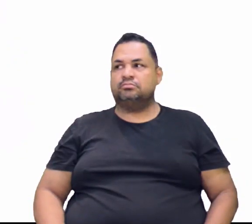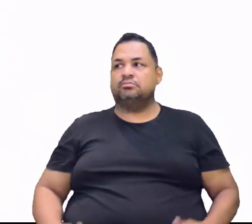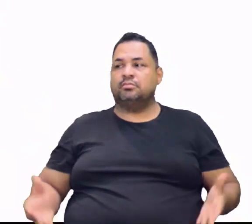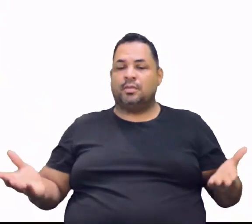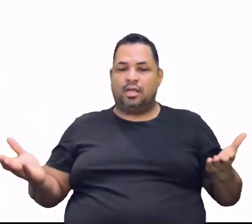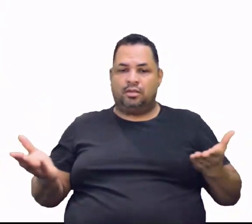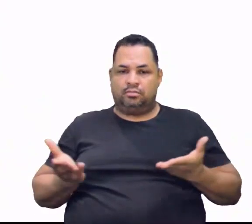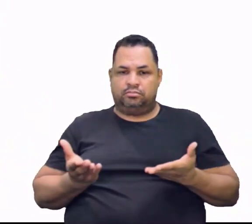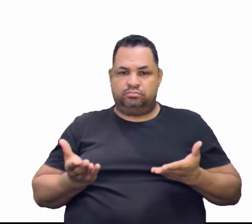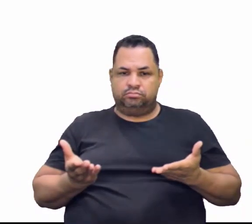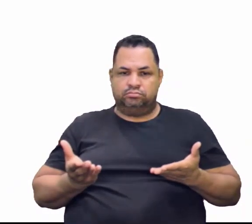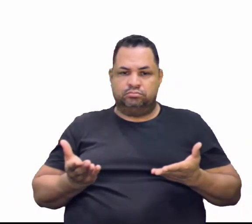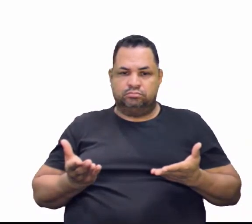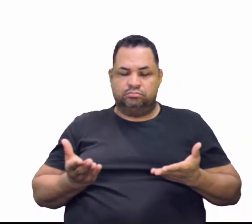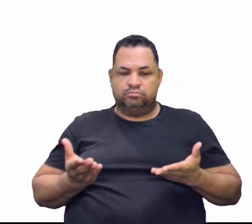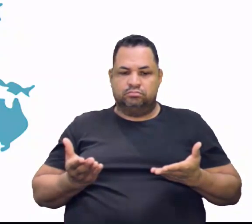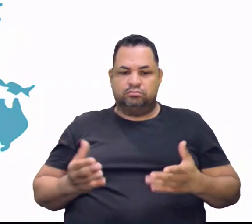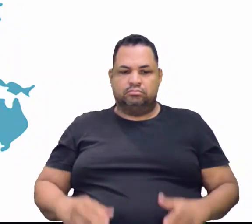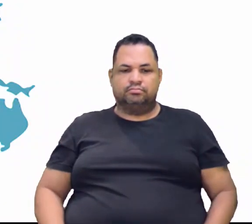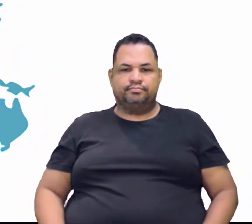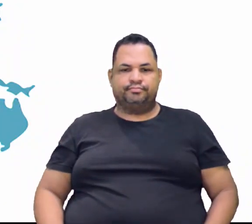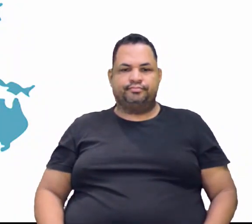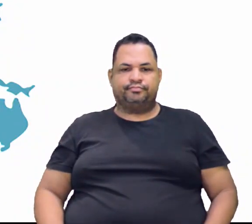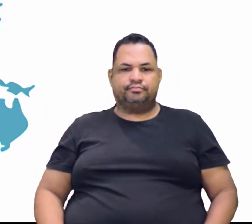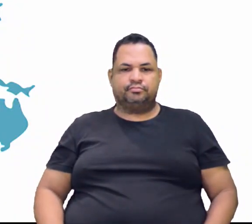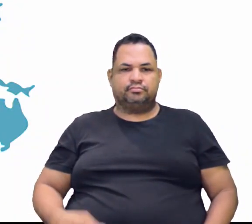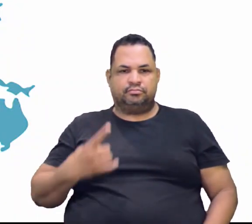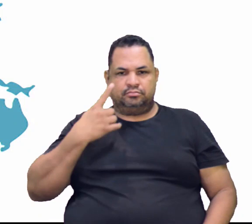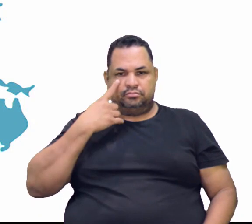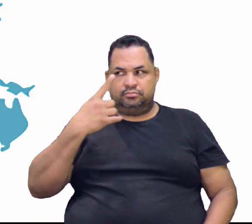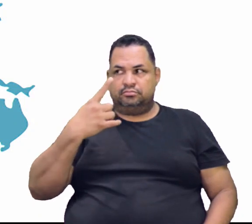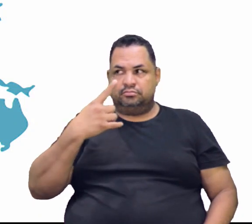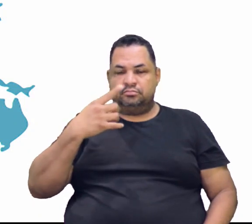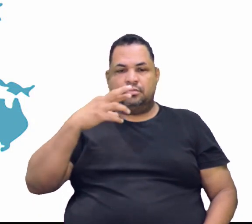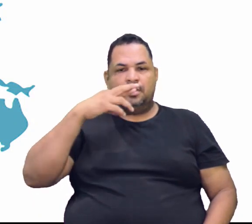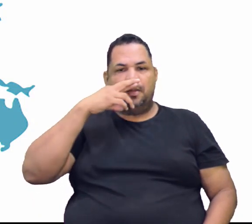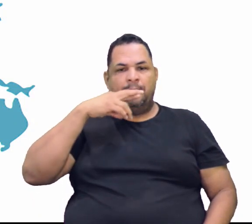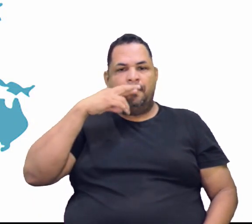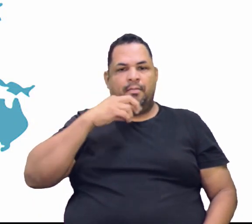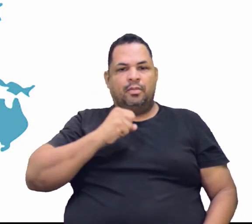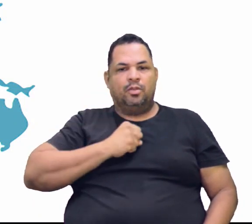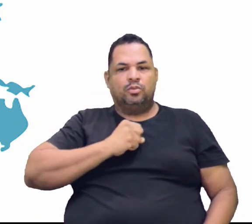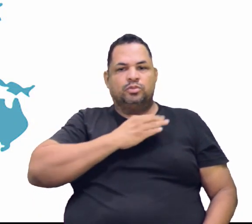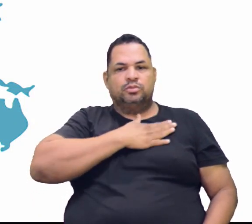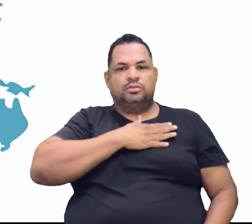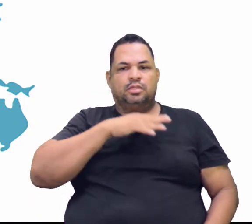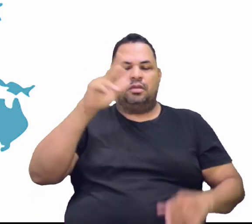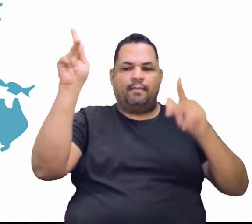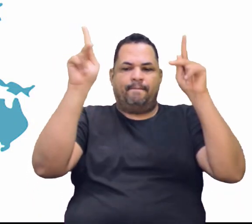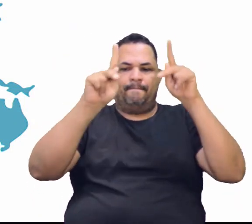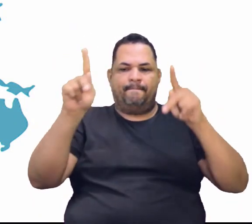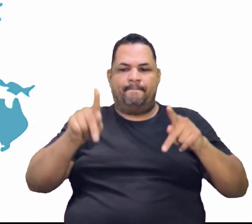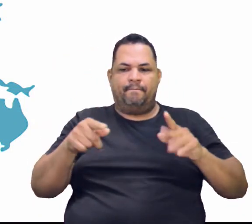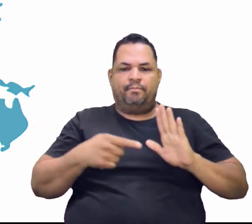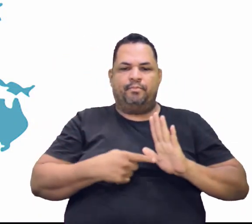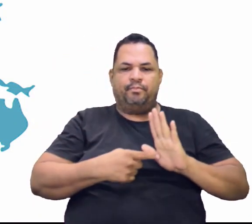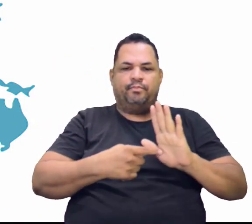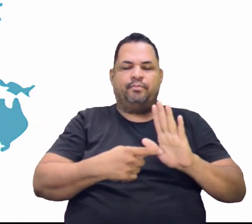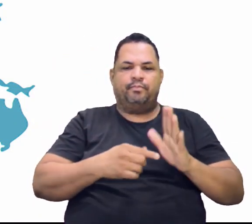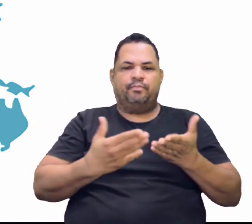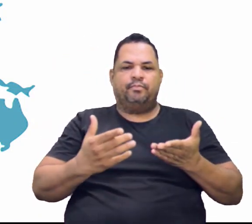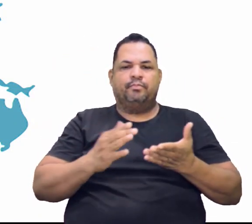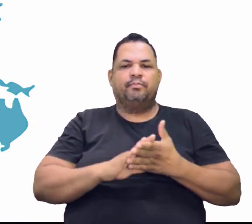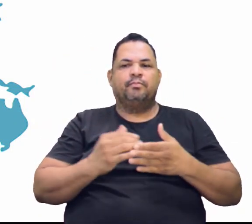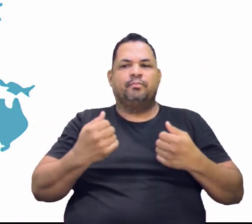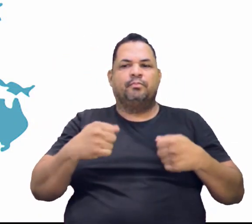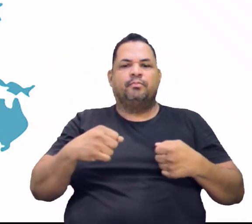Agora é o seguinte. Agora eu vou mostrar para vocês aí, ó. Rondon, o Estado da Paz. Eu vou exibir para que